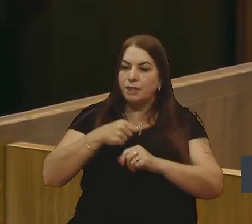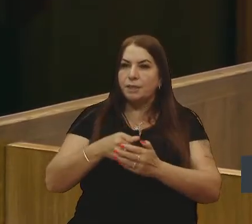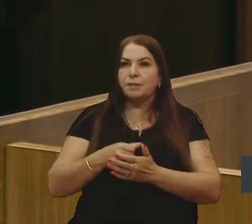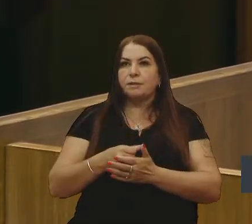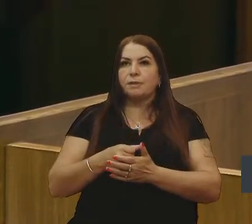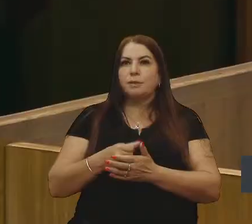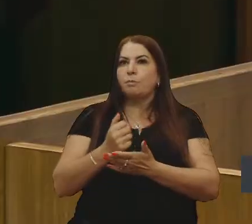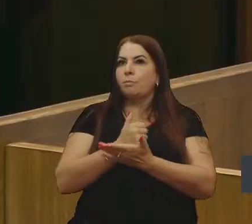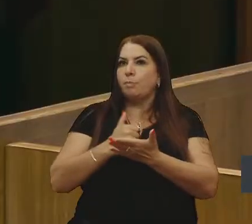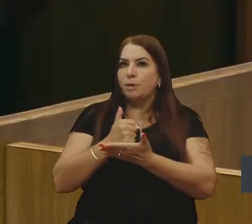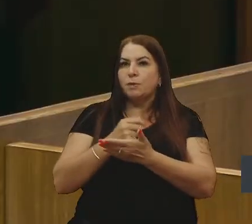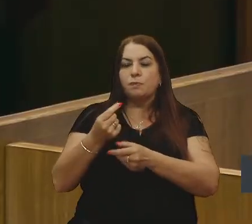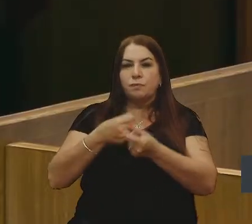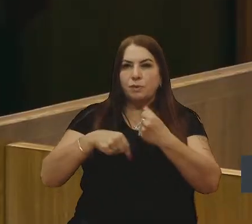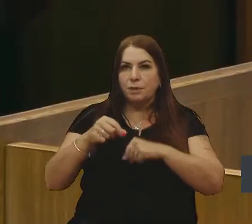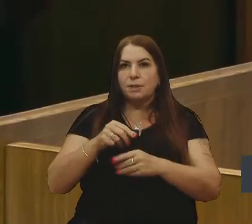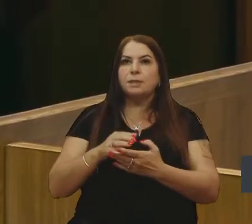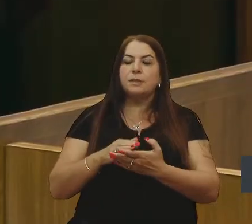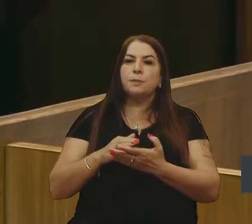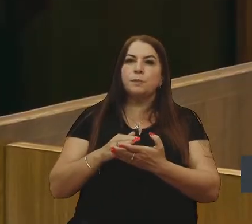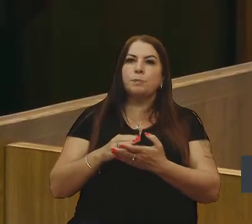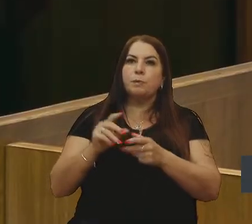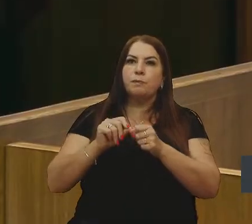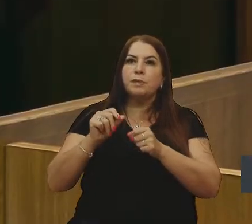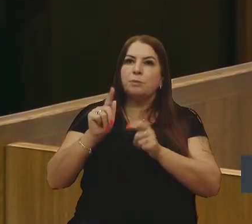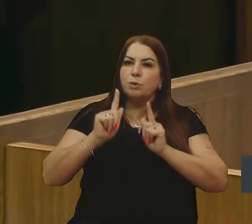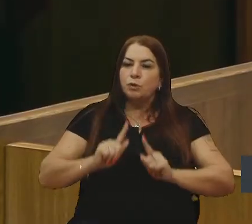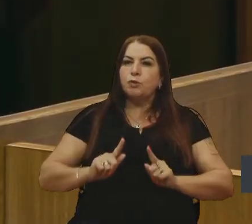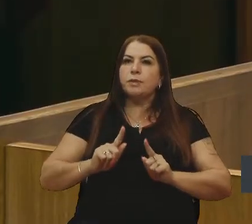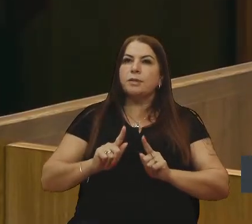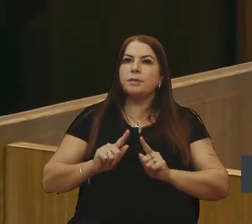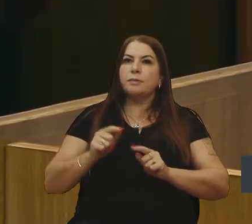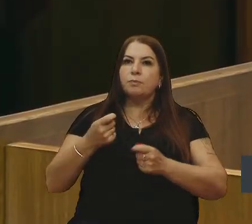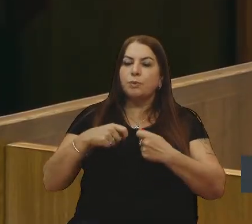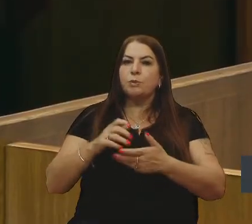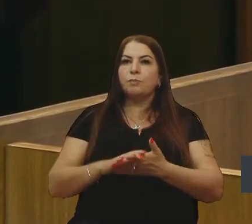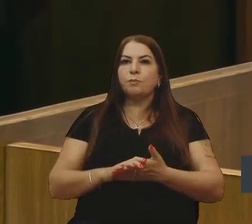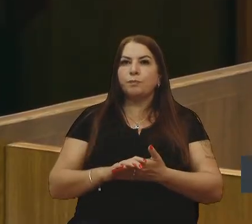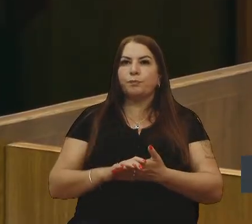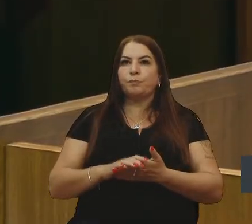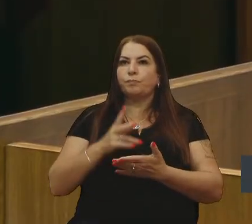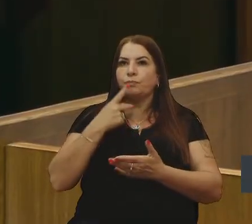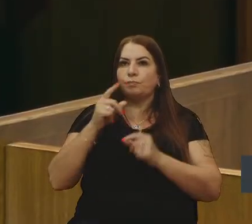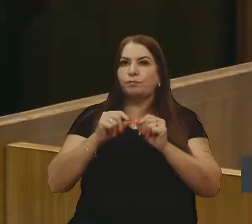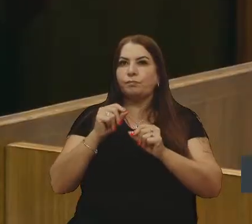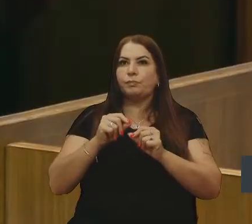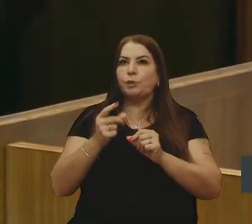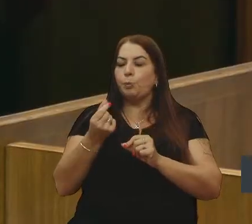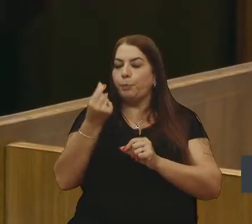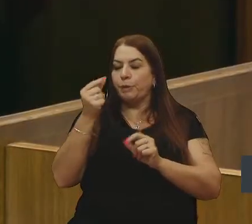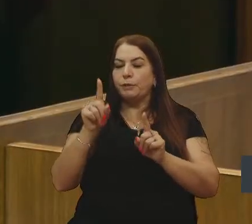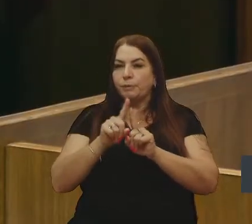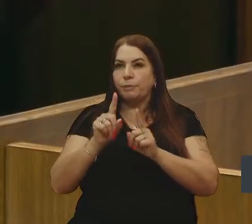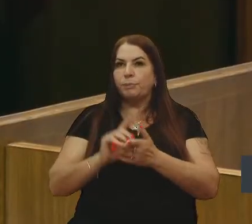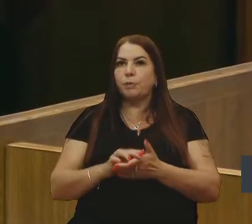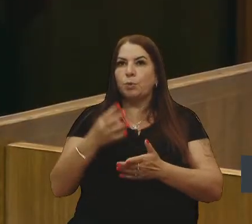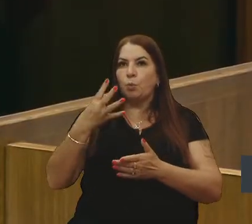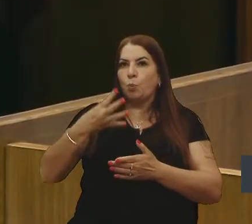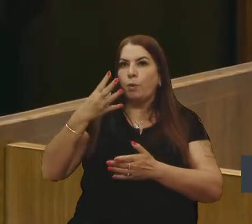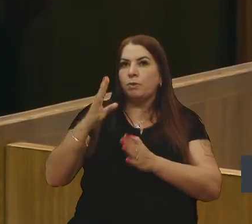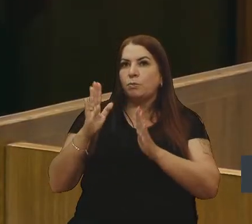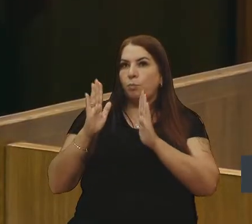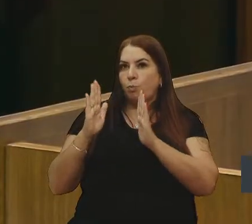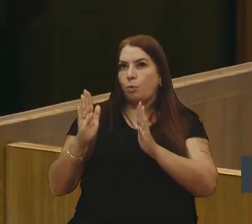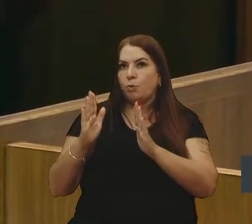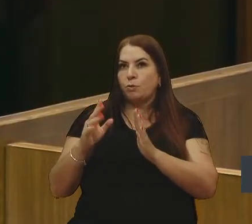né? O básico das finanças para fazer uma gestão em um negócio. falar um pouco sobre precificação também. Quarto módulo vai